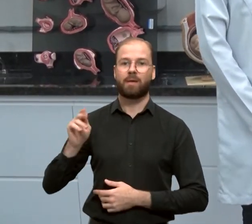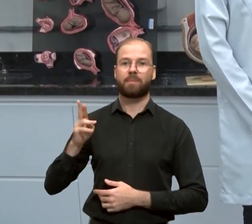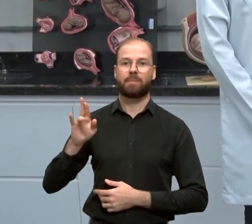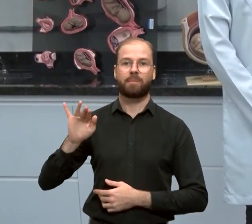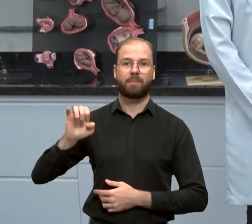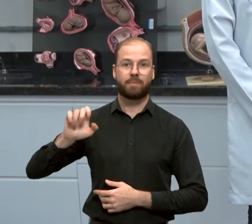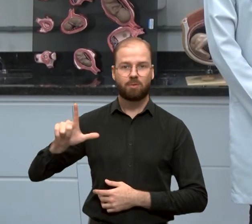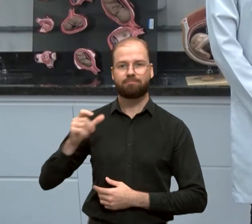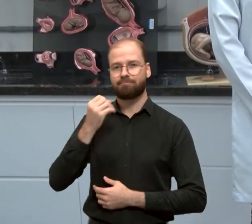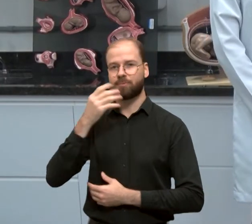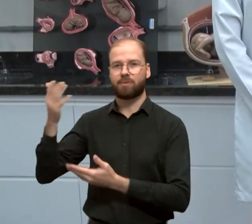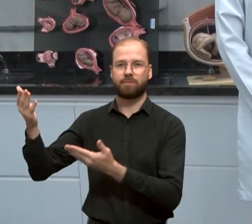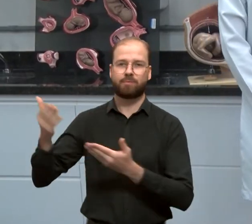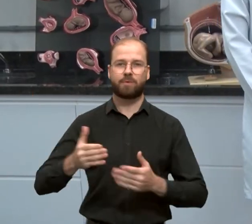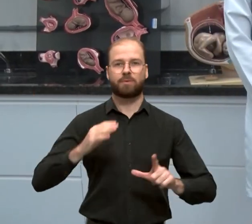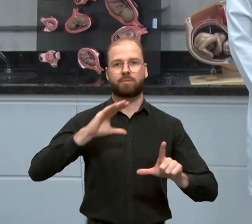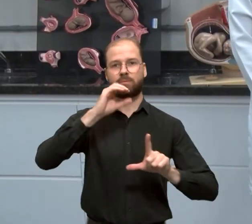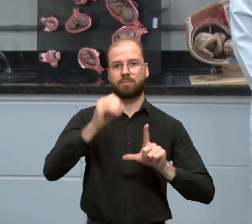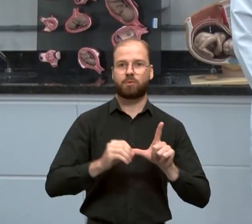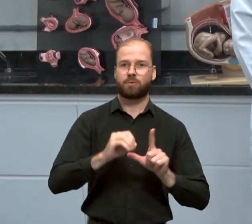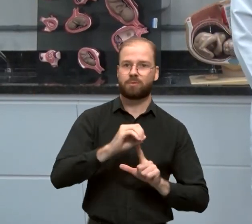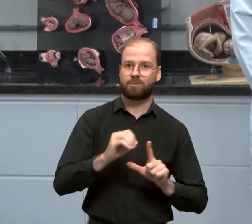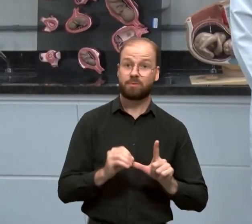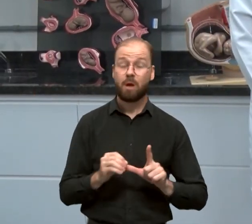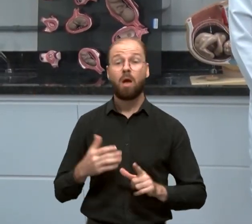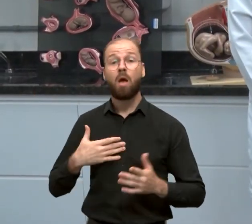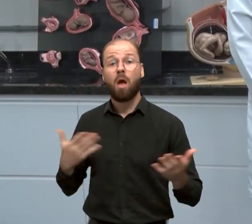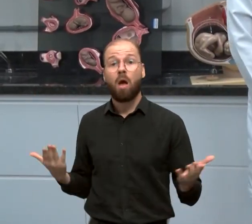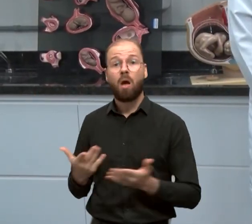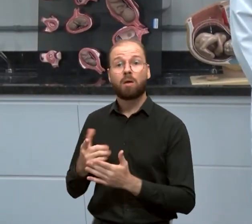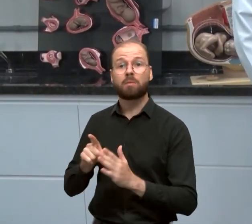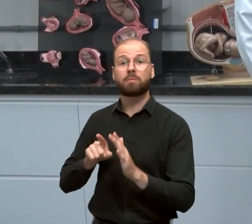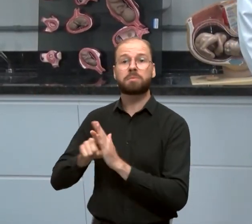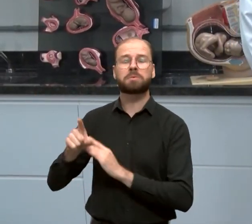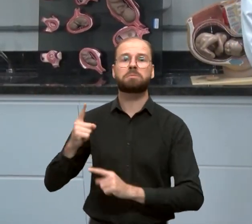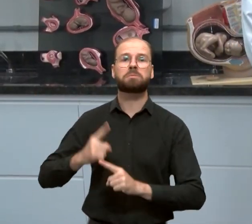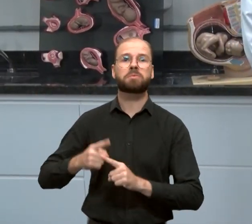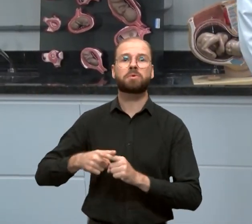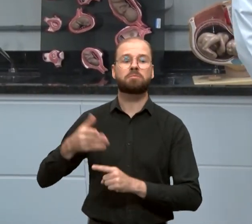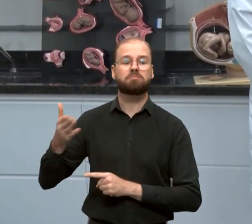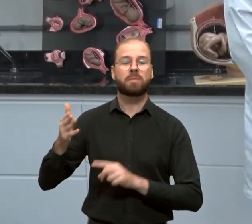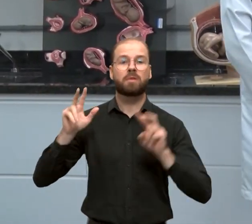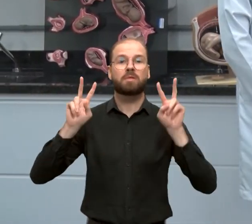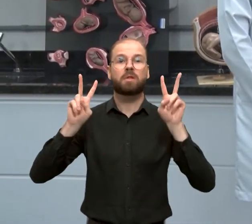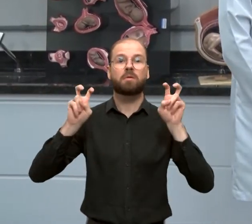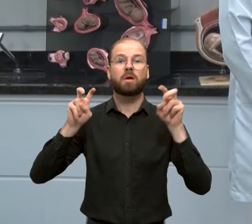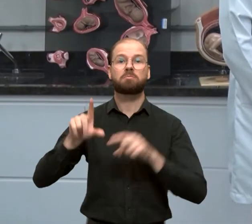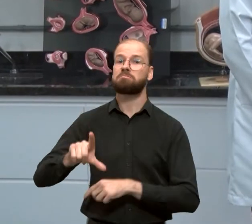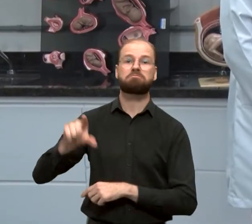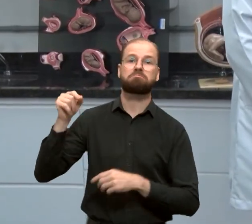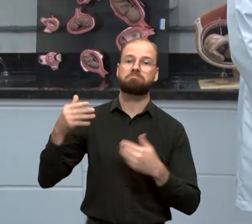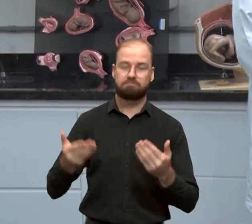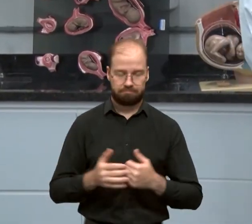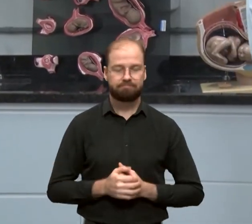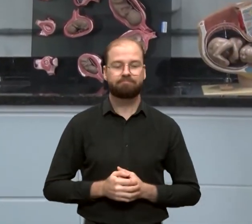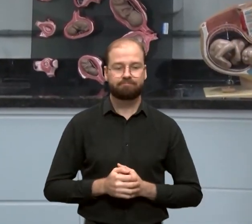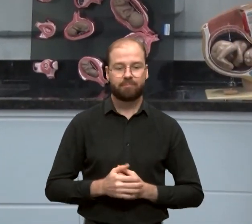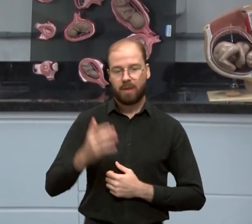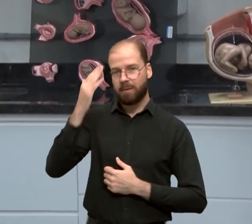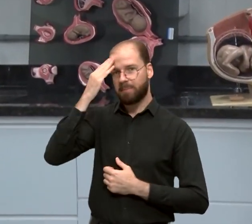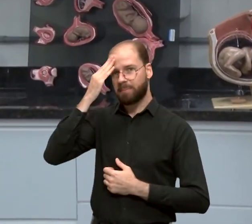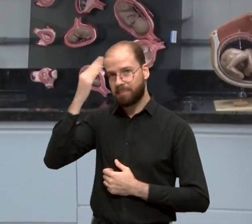ao Mundo UFG. E de início eu te pergunto, por que essa temática foi escolhida? Então, Gustavo, obrigado pelo